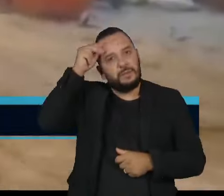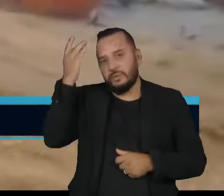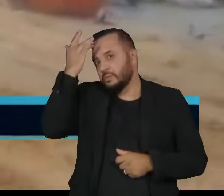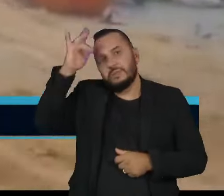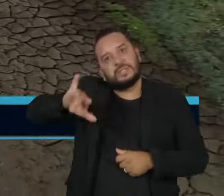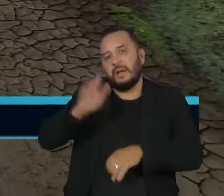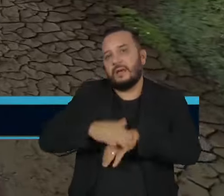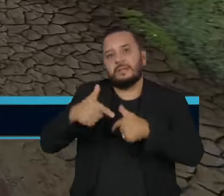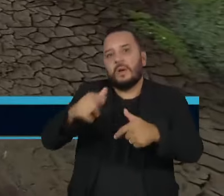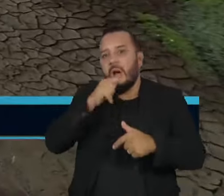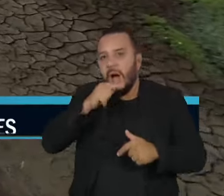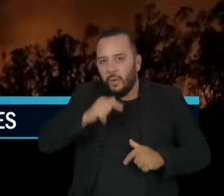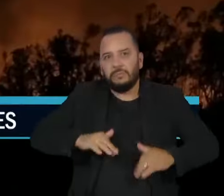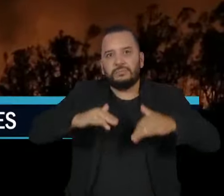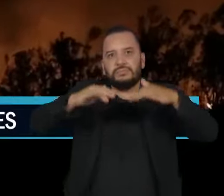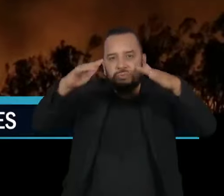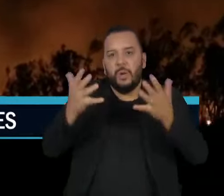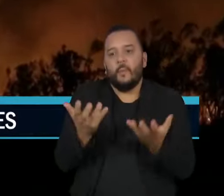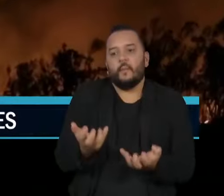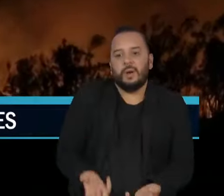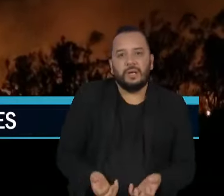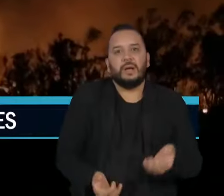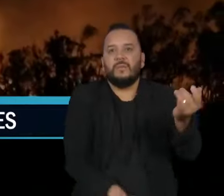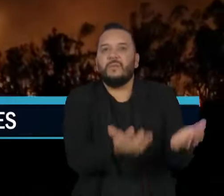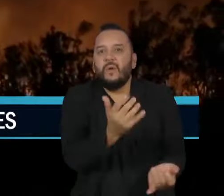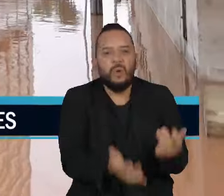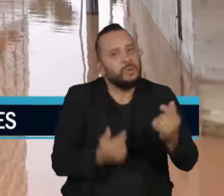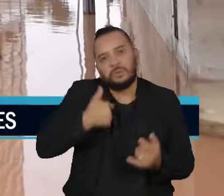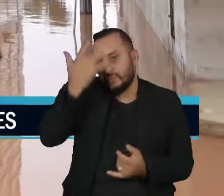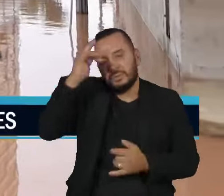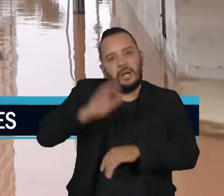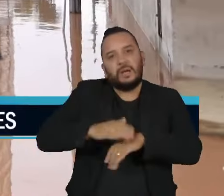de inundações, secas ou outros desastres naturais.